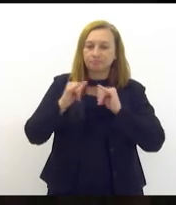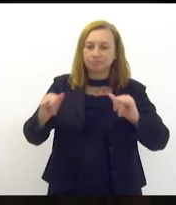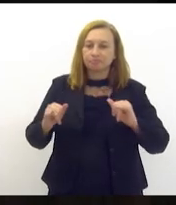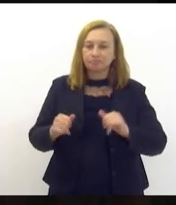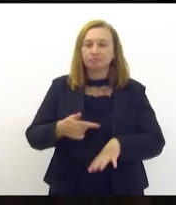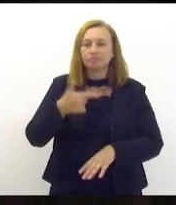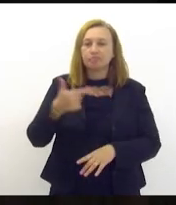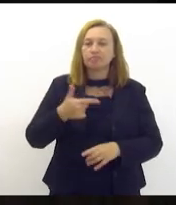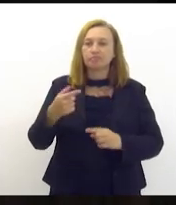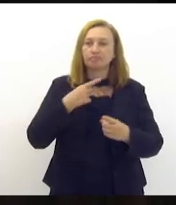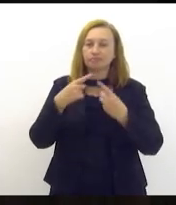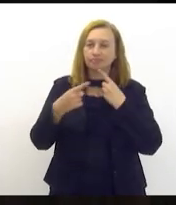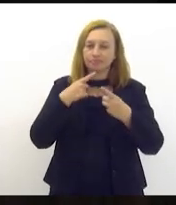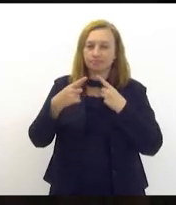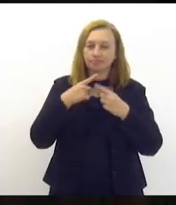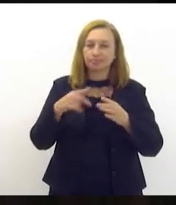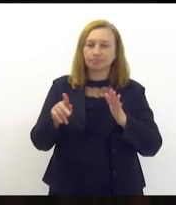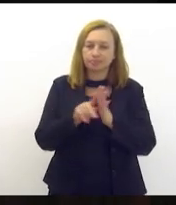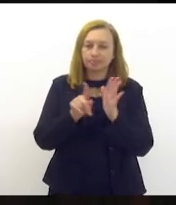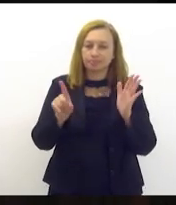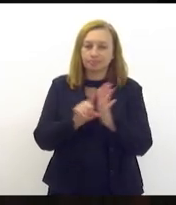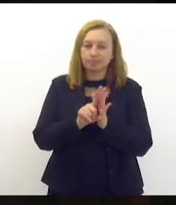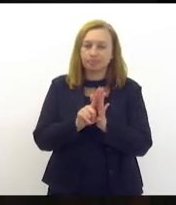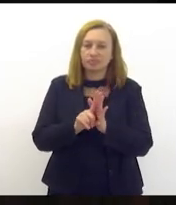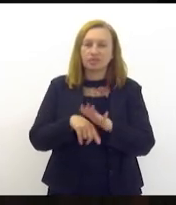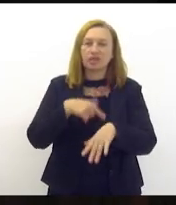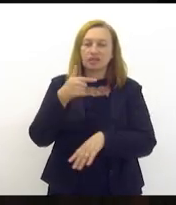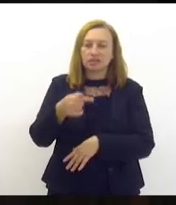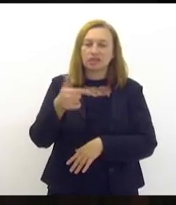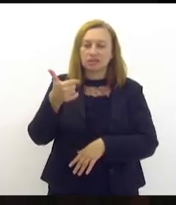em segunda discussão, projeto de lei número